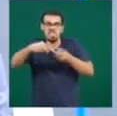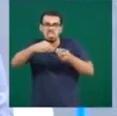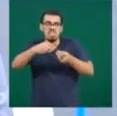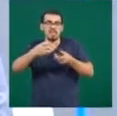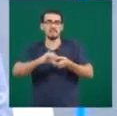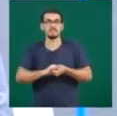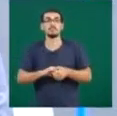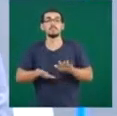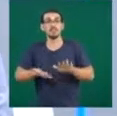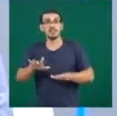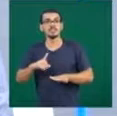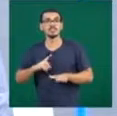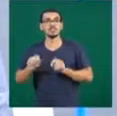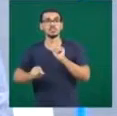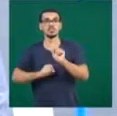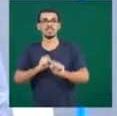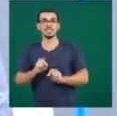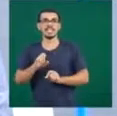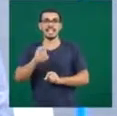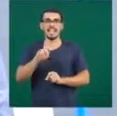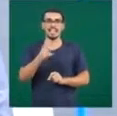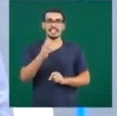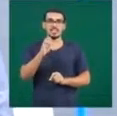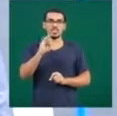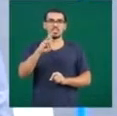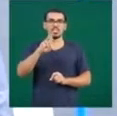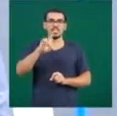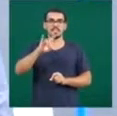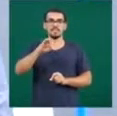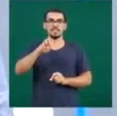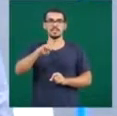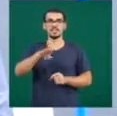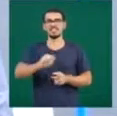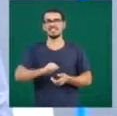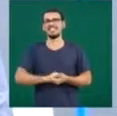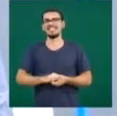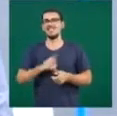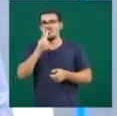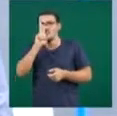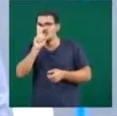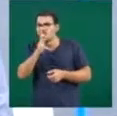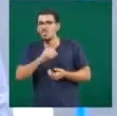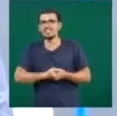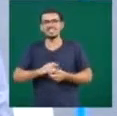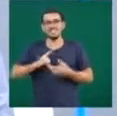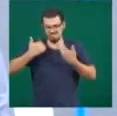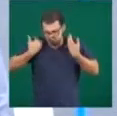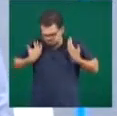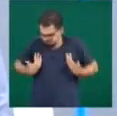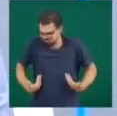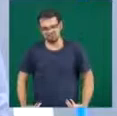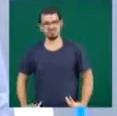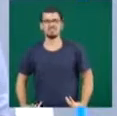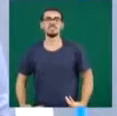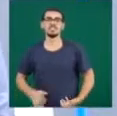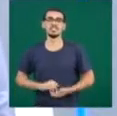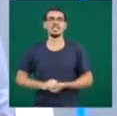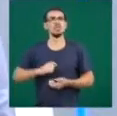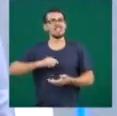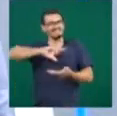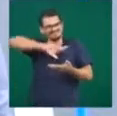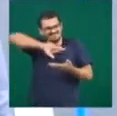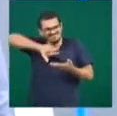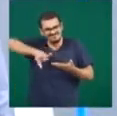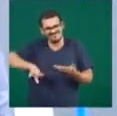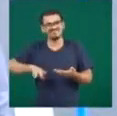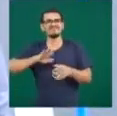psoríase que é uma chamada de psoríase eritrodérmica, que é uma forma mais avançada da doença que acomete todo o corpo. Então existem várias formas, então cada paciente vai